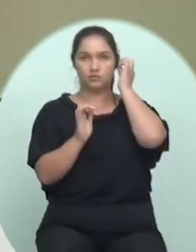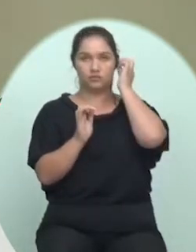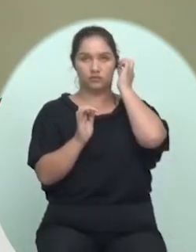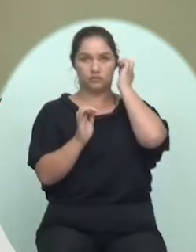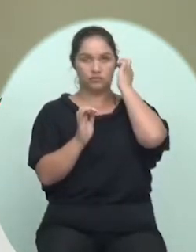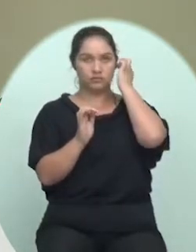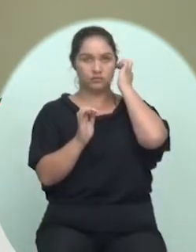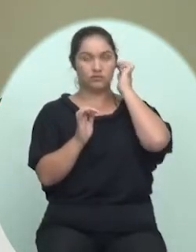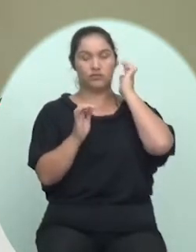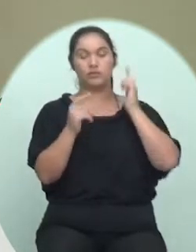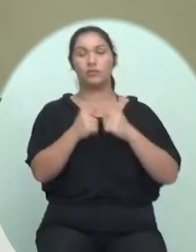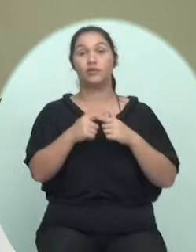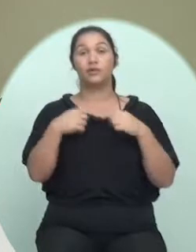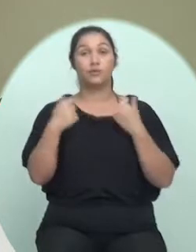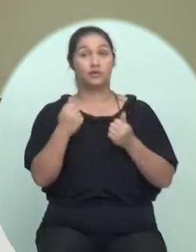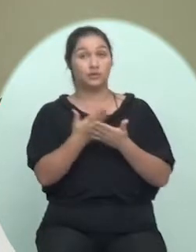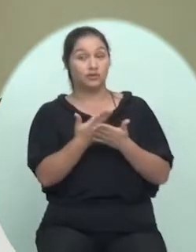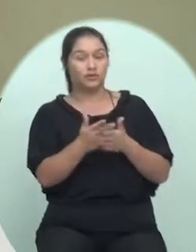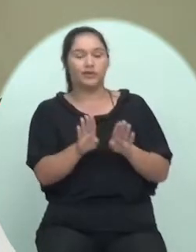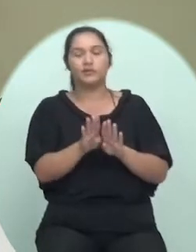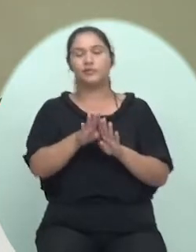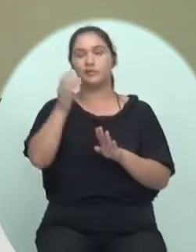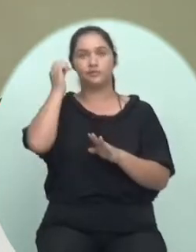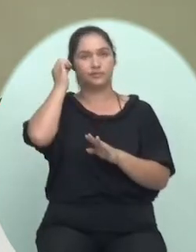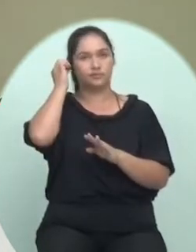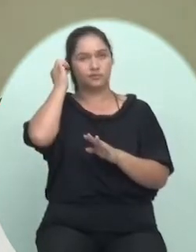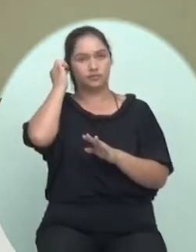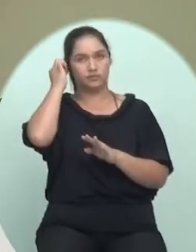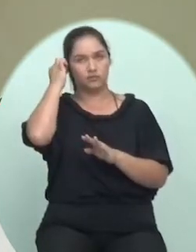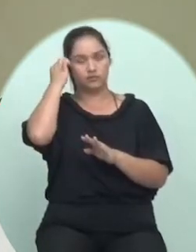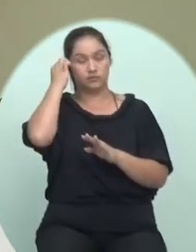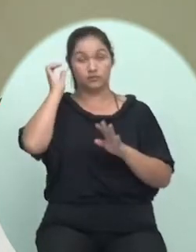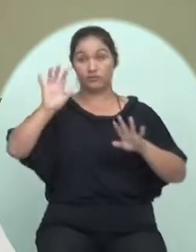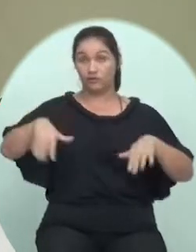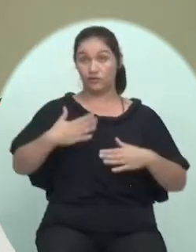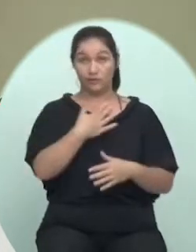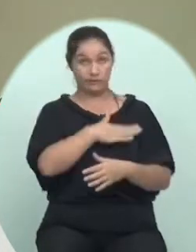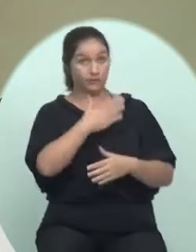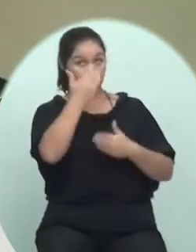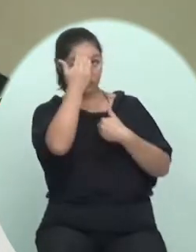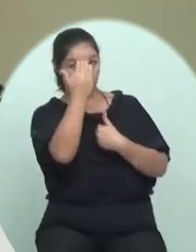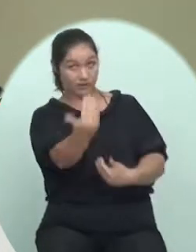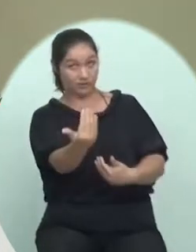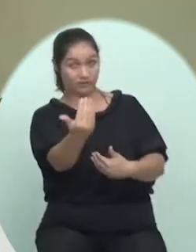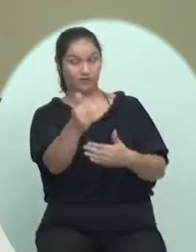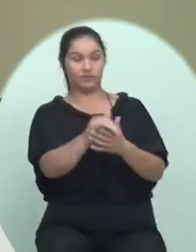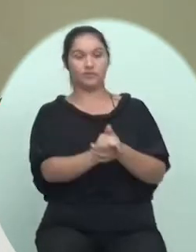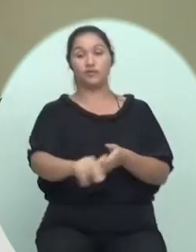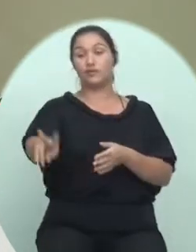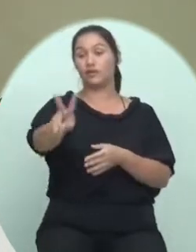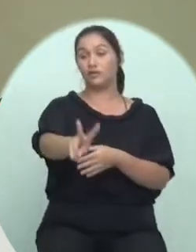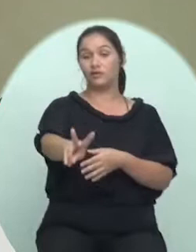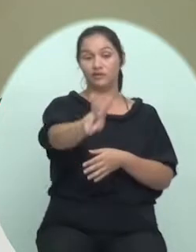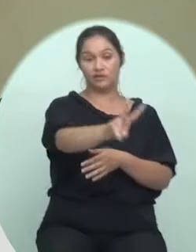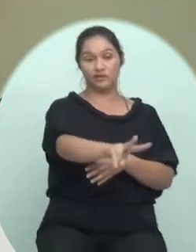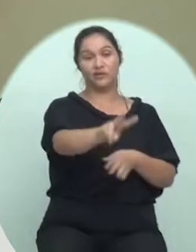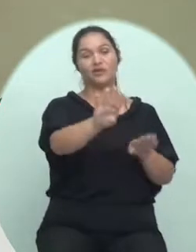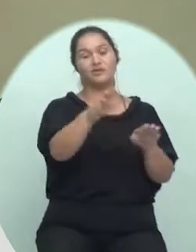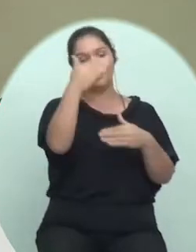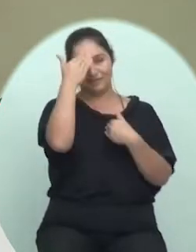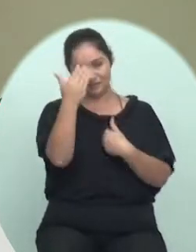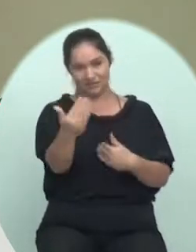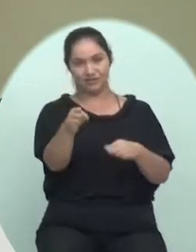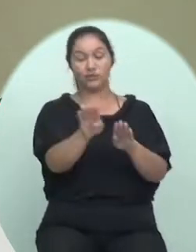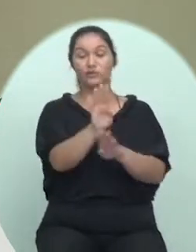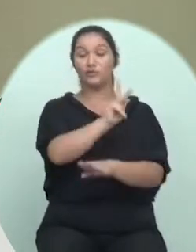né, se manter um pouco mais. Eu quero fazer um agradecimento aqui aos vereadores e ao presidente Miri, que